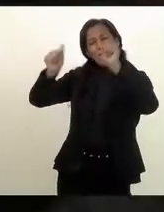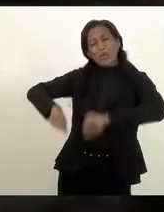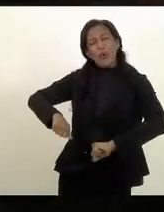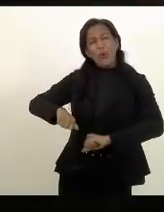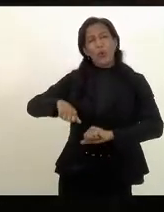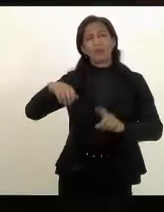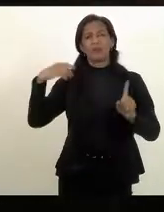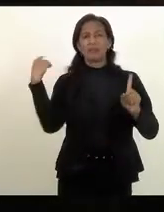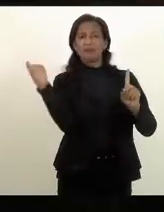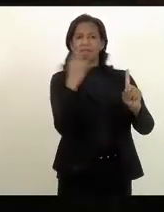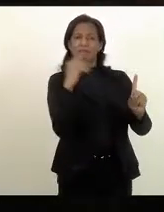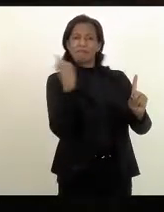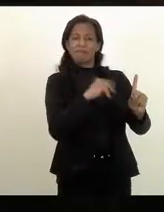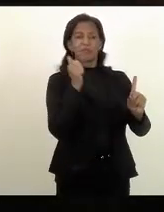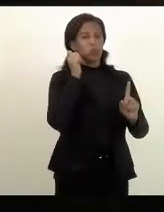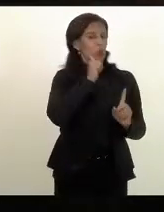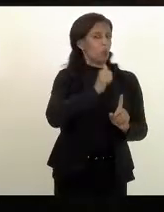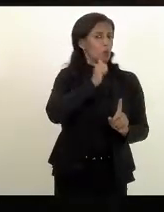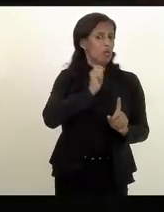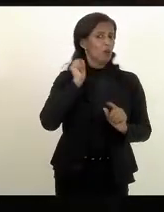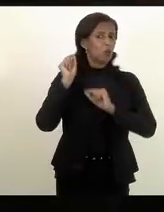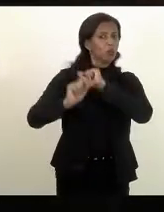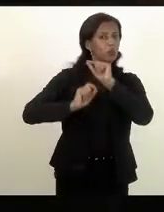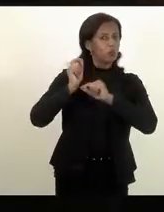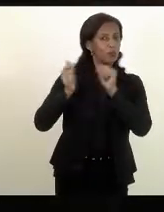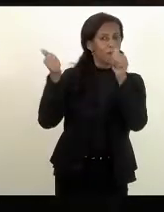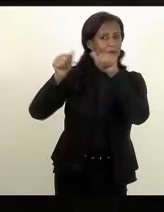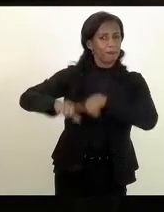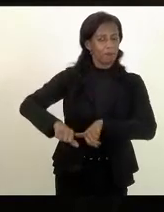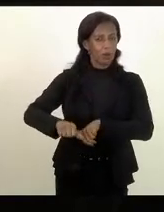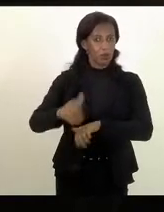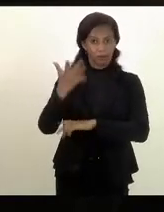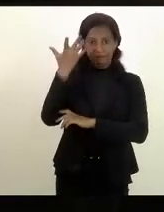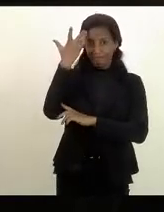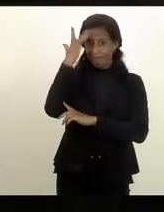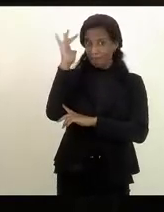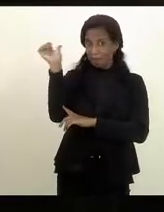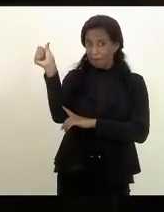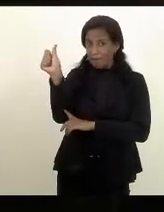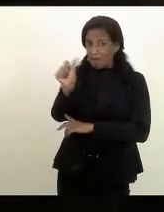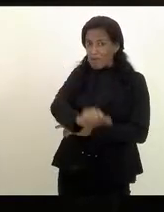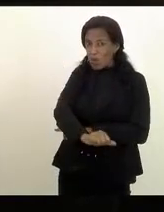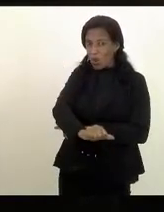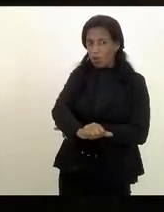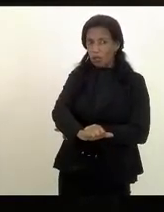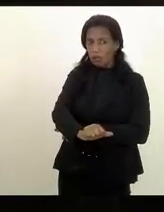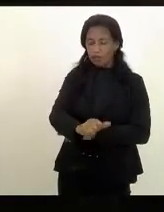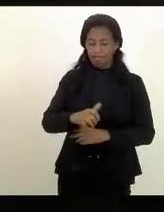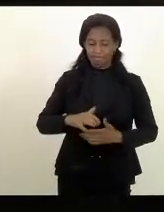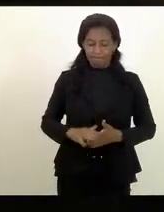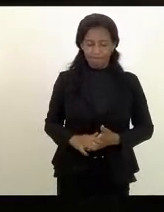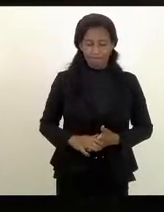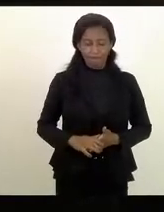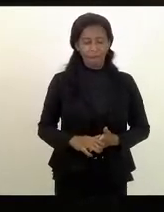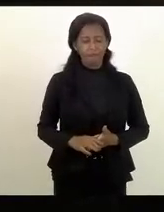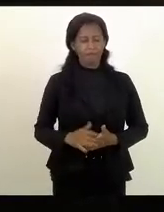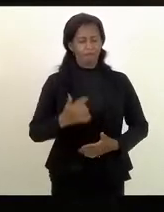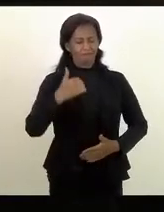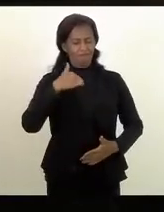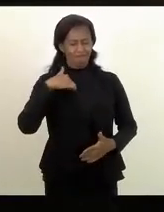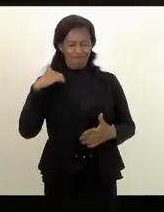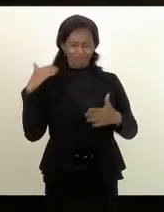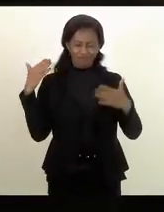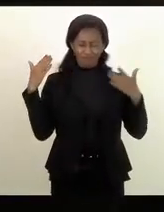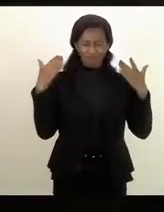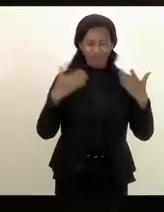depois poderíamos dizer agora não podemos achar nada pior do que isso e eu me arvoro em